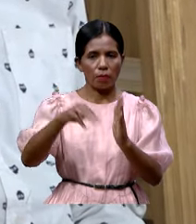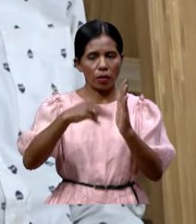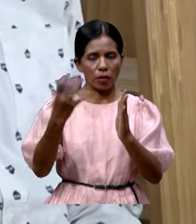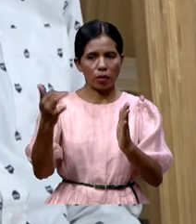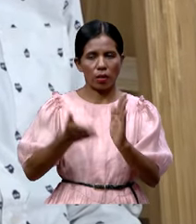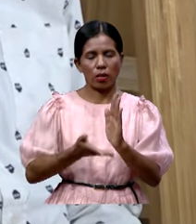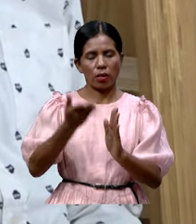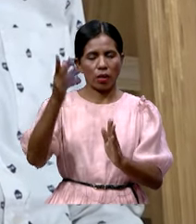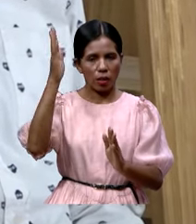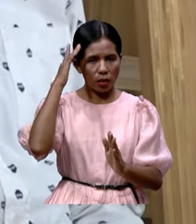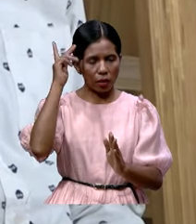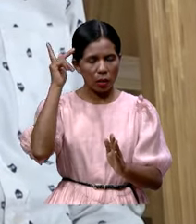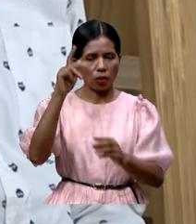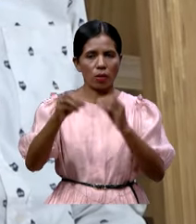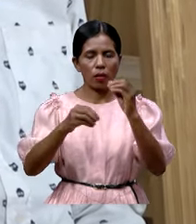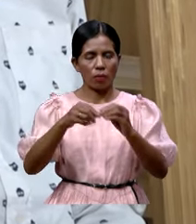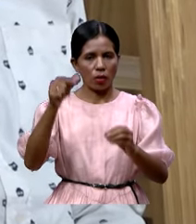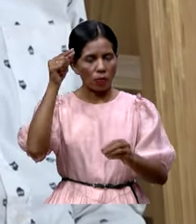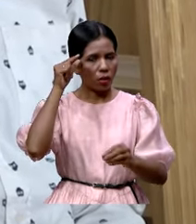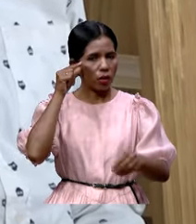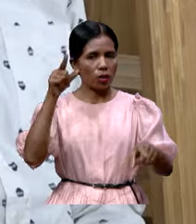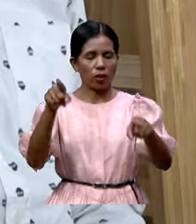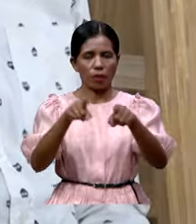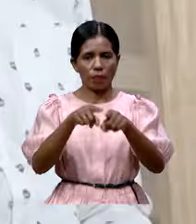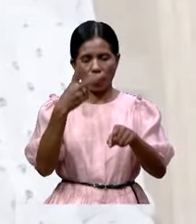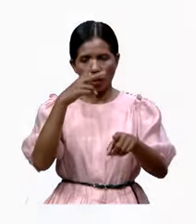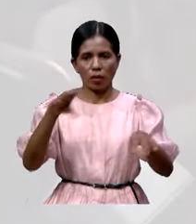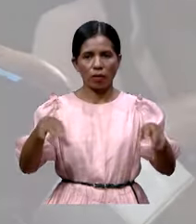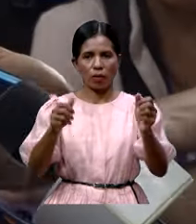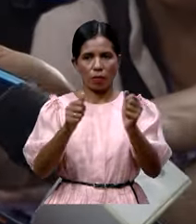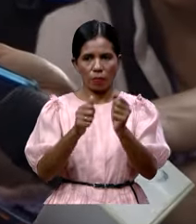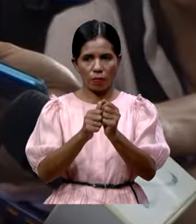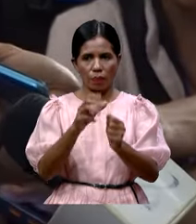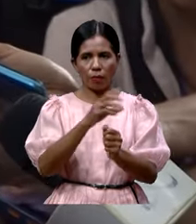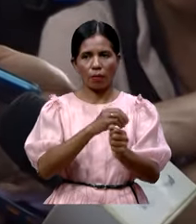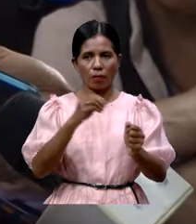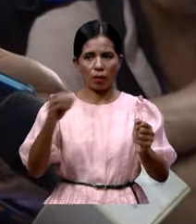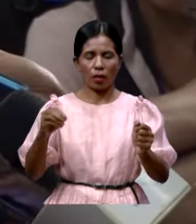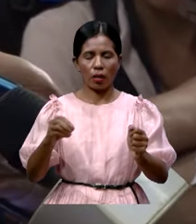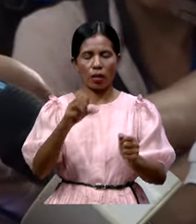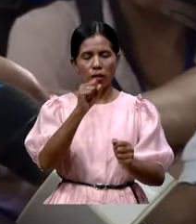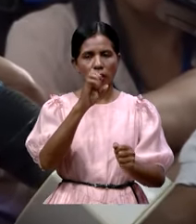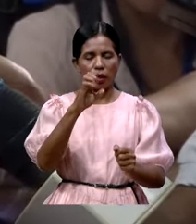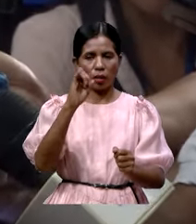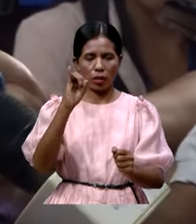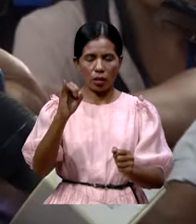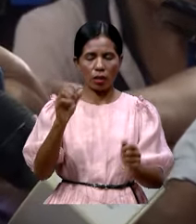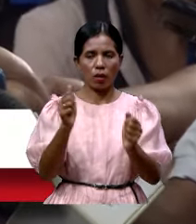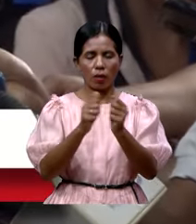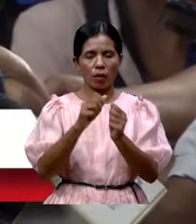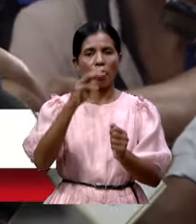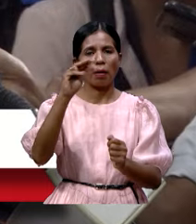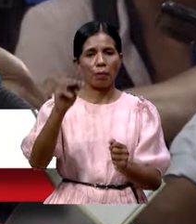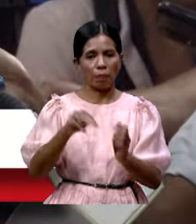conhecimento kona ba igualdade gênero. Hari hari kona ba serviço muito cooperação serviço entre sei ho media sira